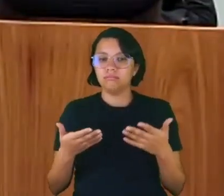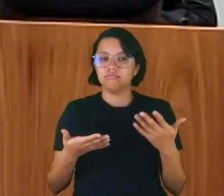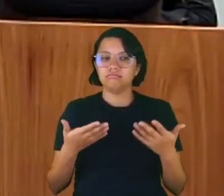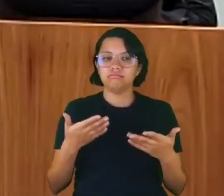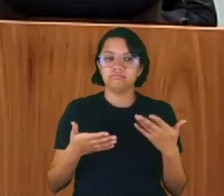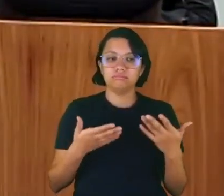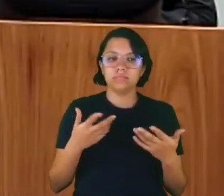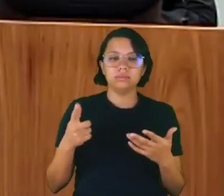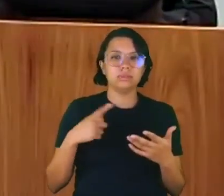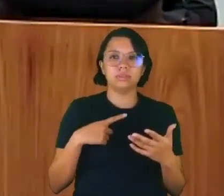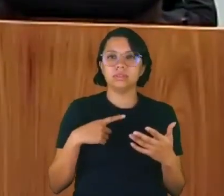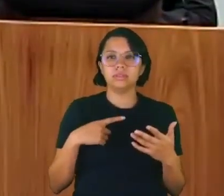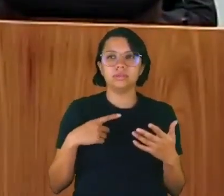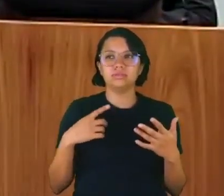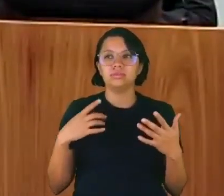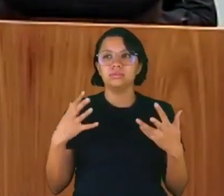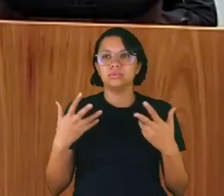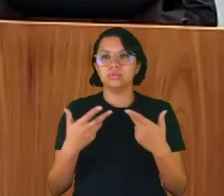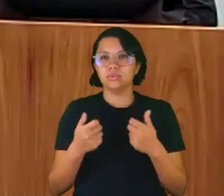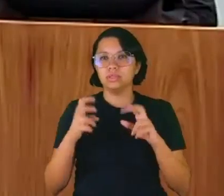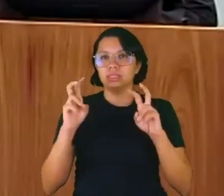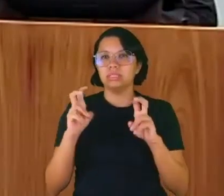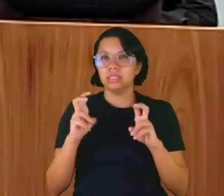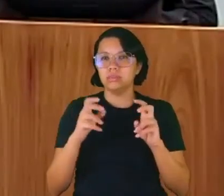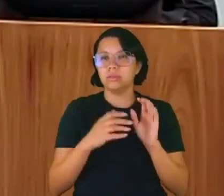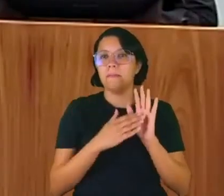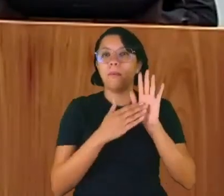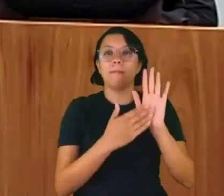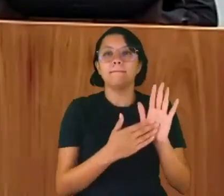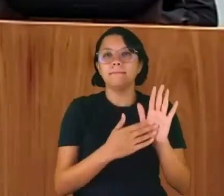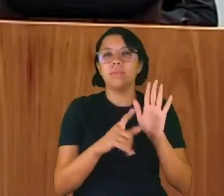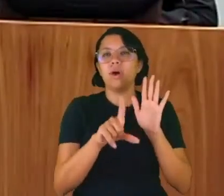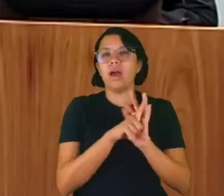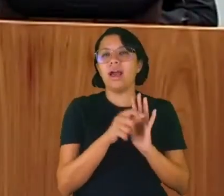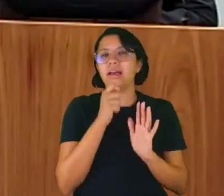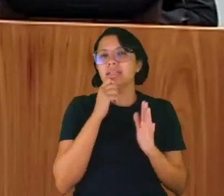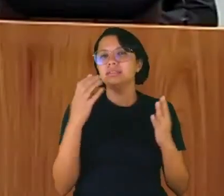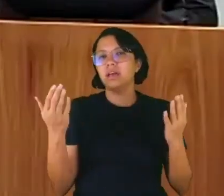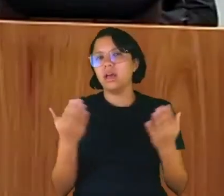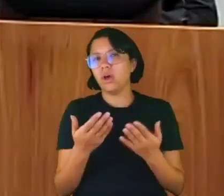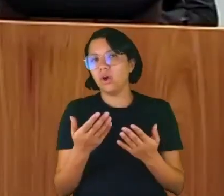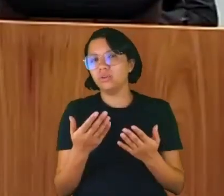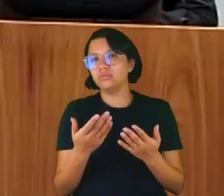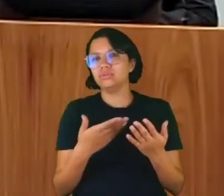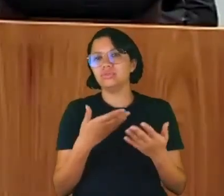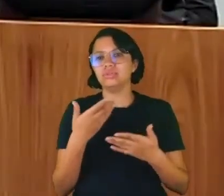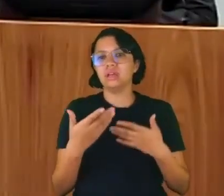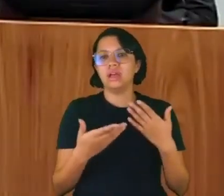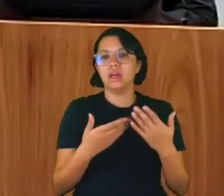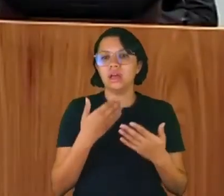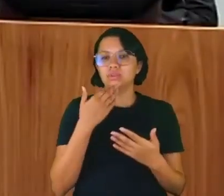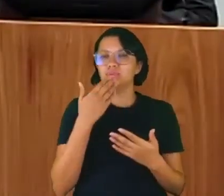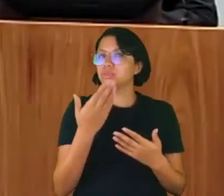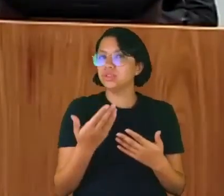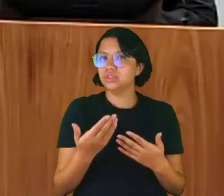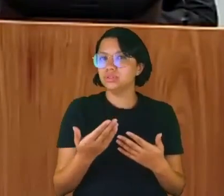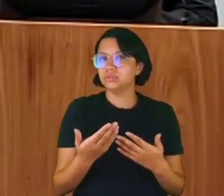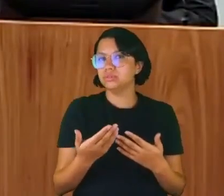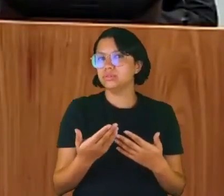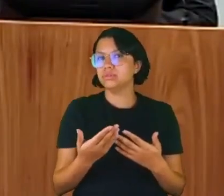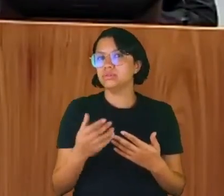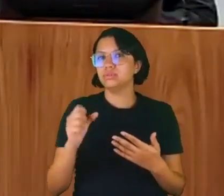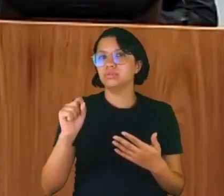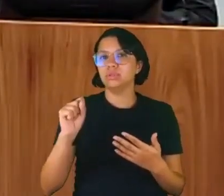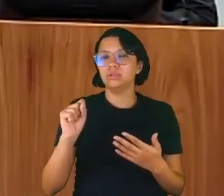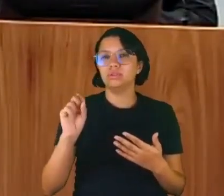de todos esses sistemas, daquilo que se propõe em leis, ainda hoje a demanda no Superior